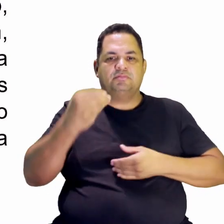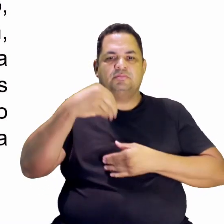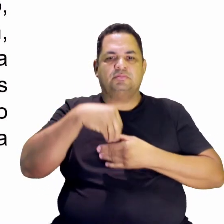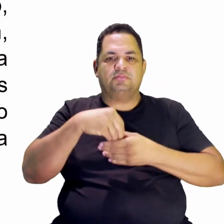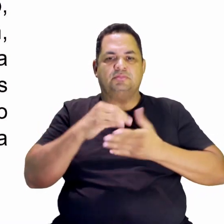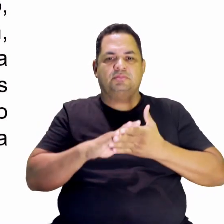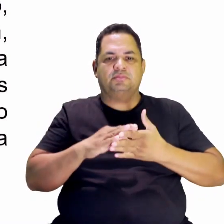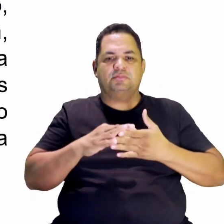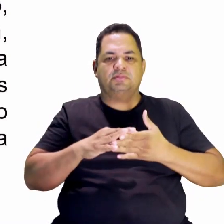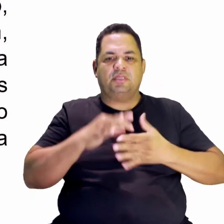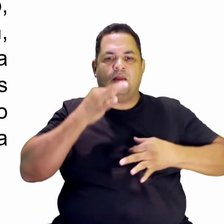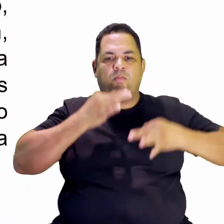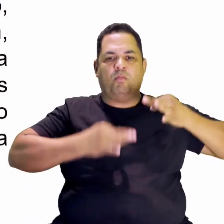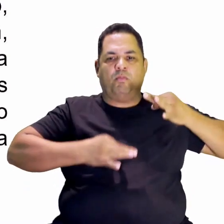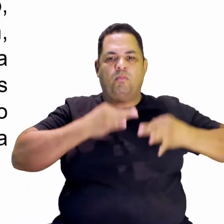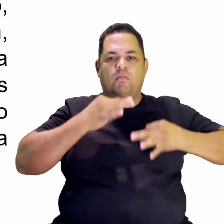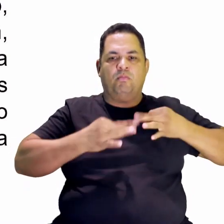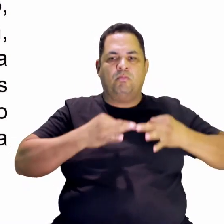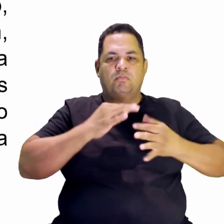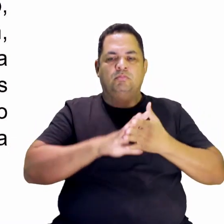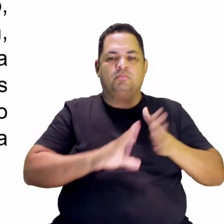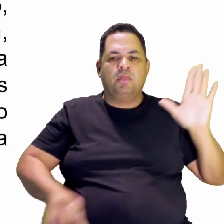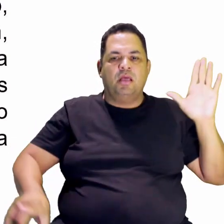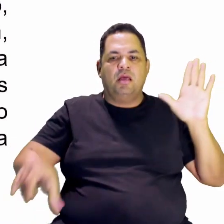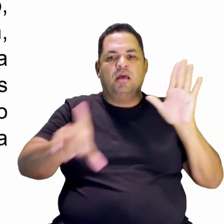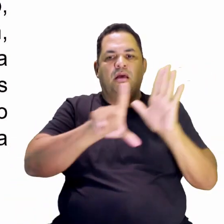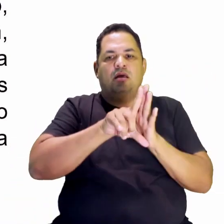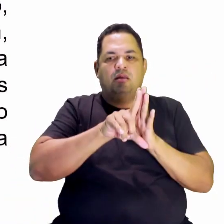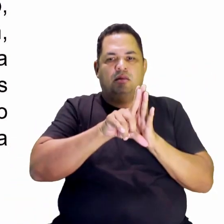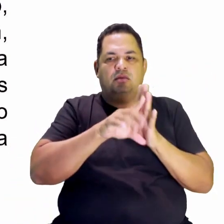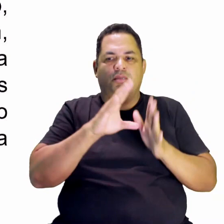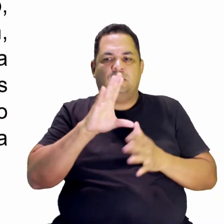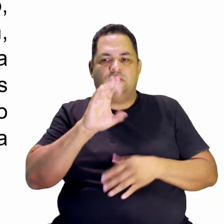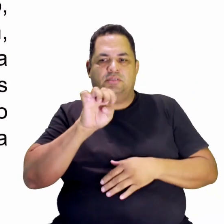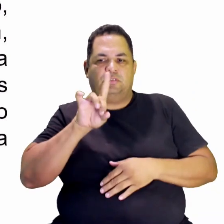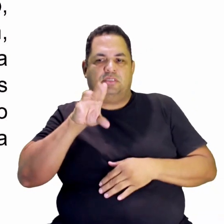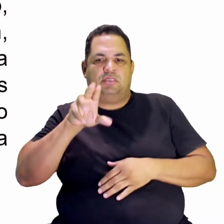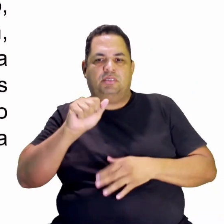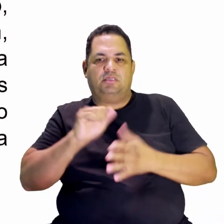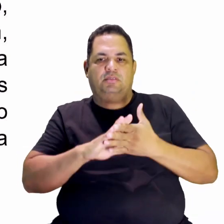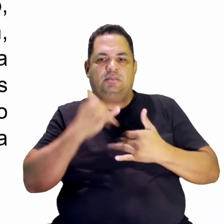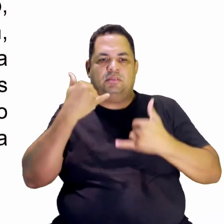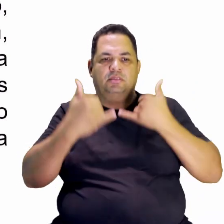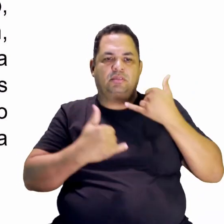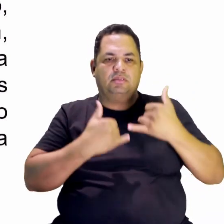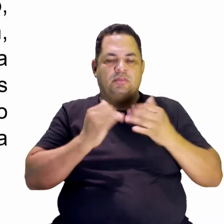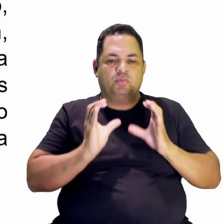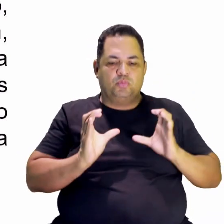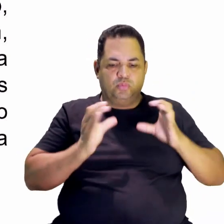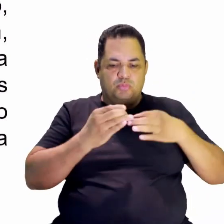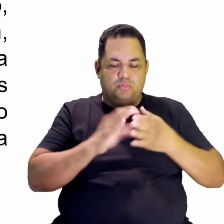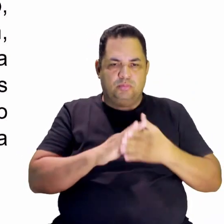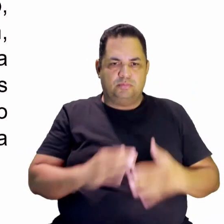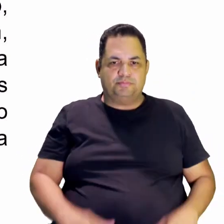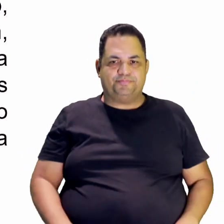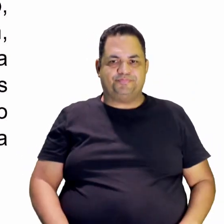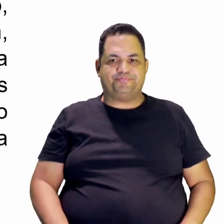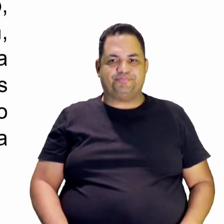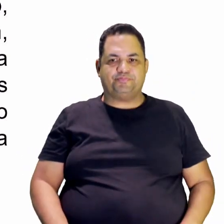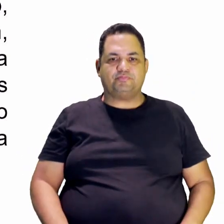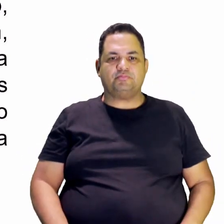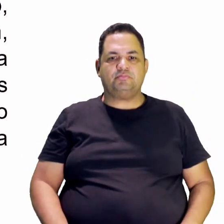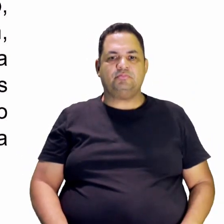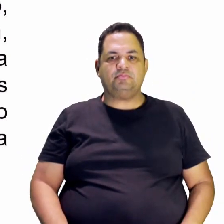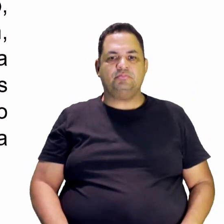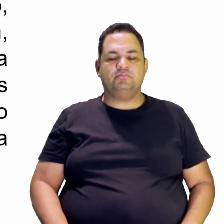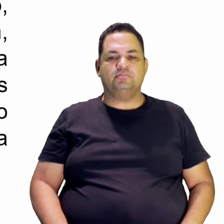E que estão realmente na chamada lei seca e são muito importantes, né? Chamando, brincando de turma de balão, mas com certeza com uma importância enorme